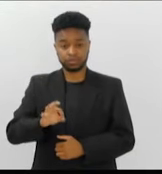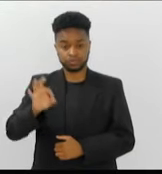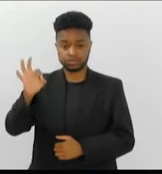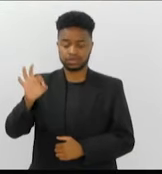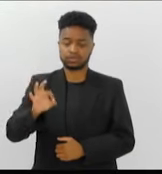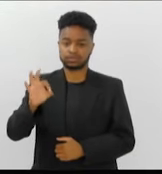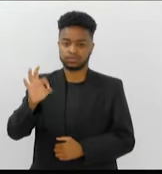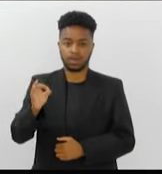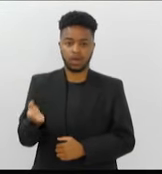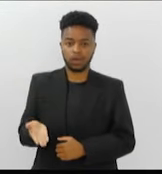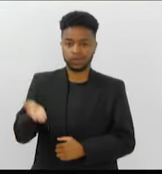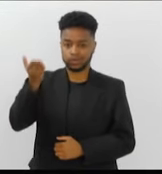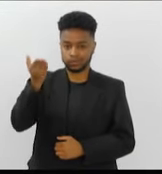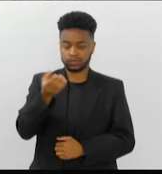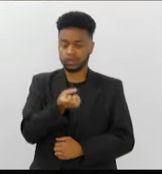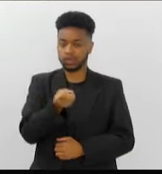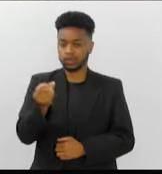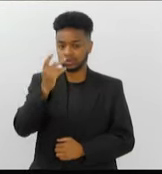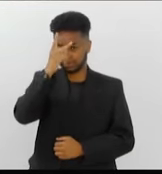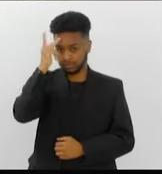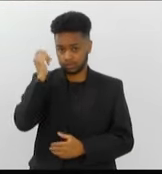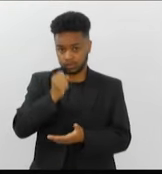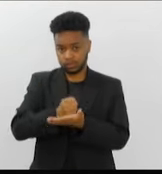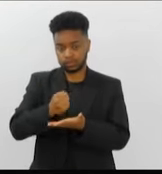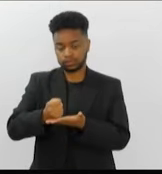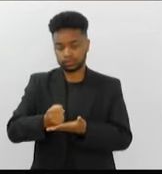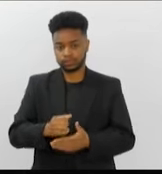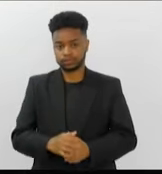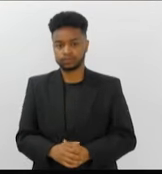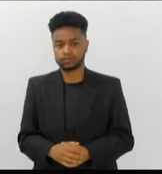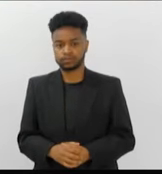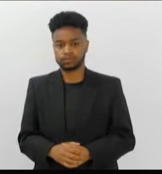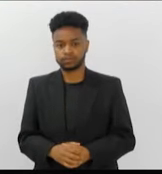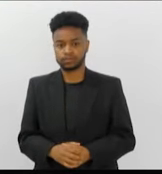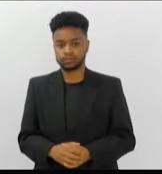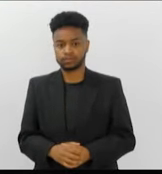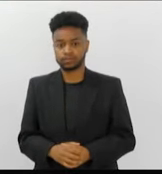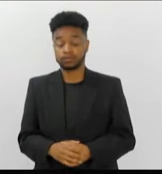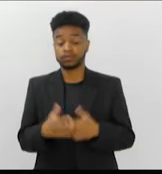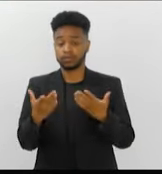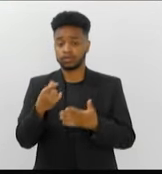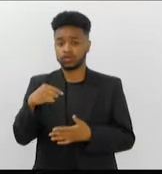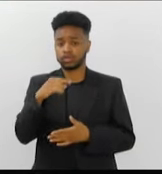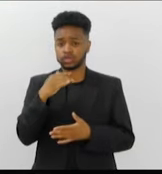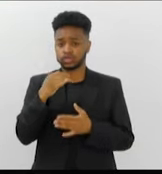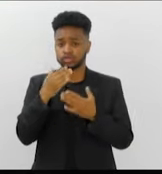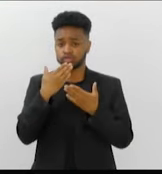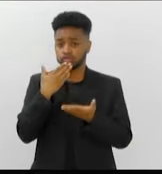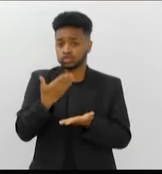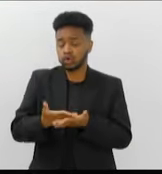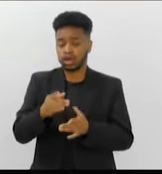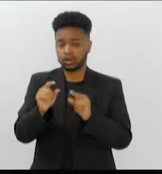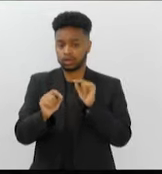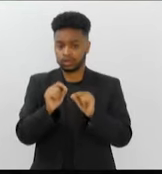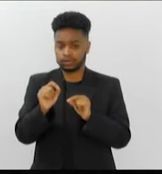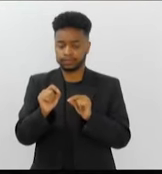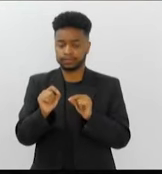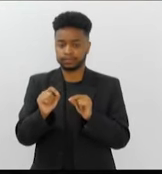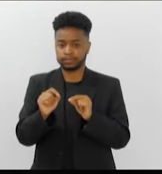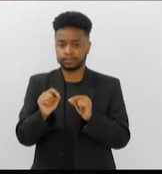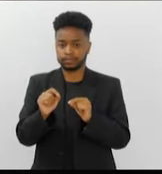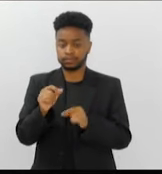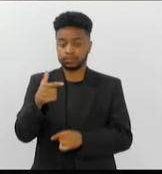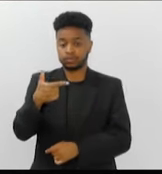229% no aumento de número de pessoas contratadas. E pasmem, do ano